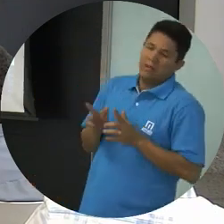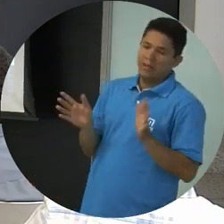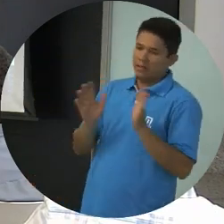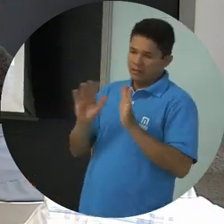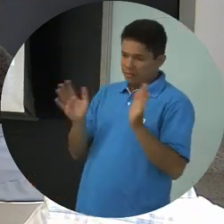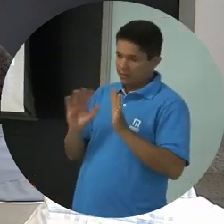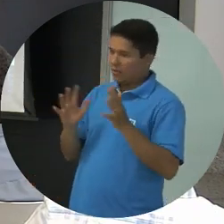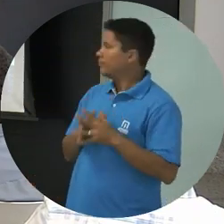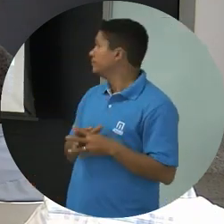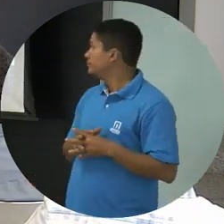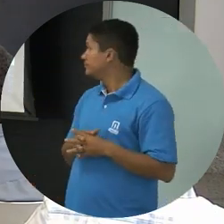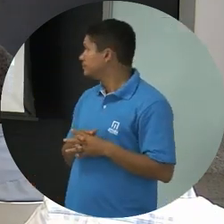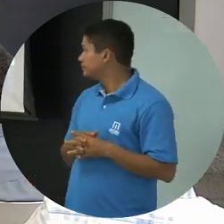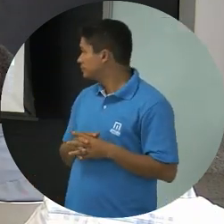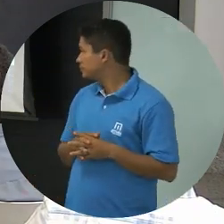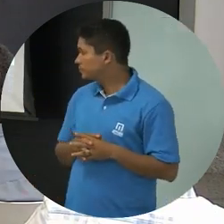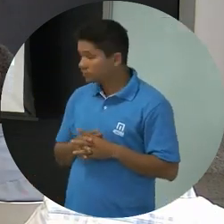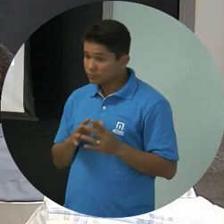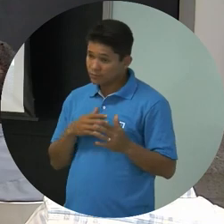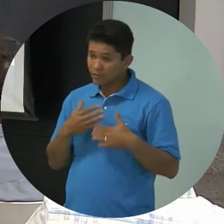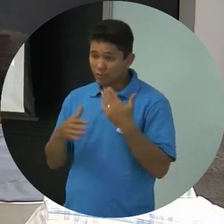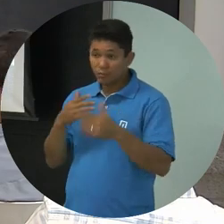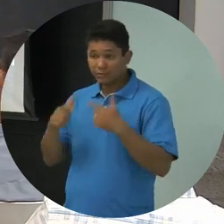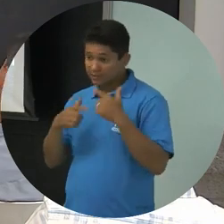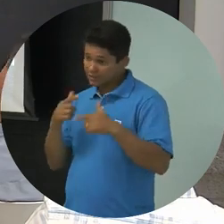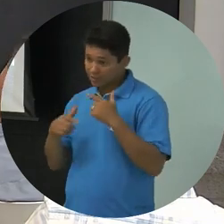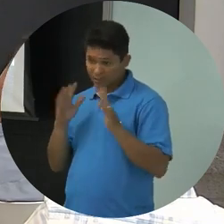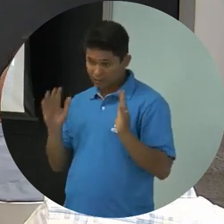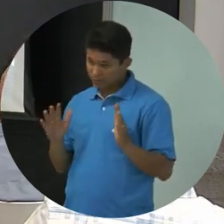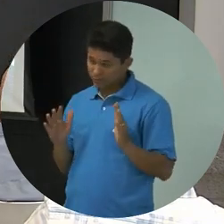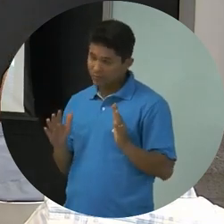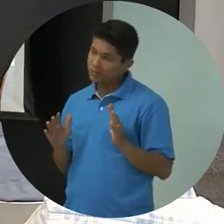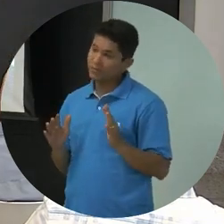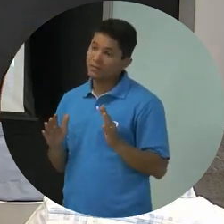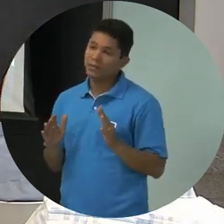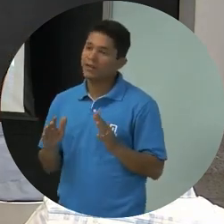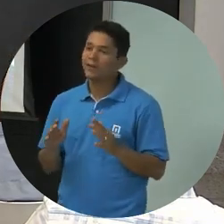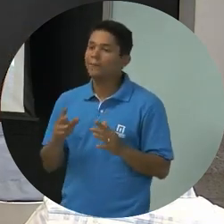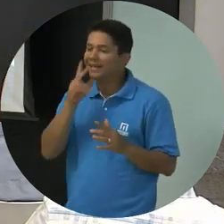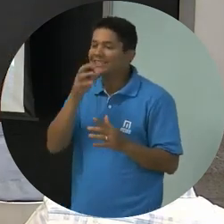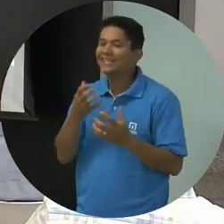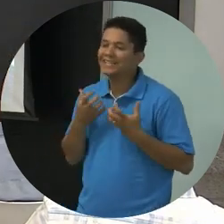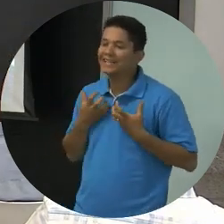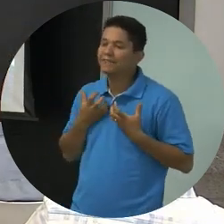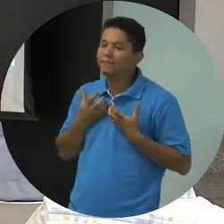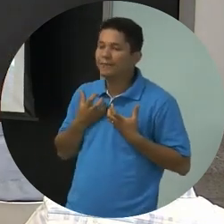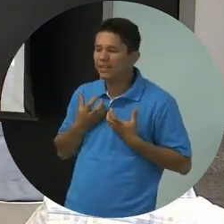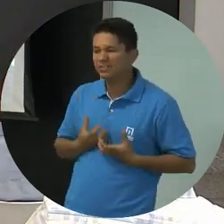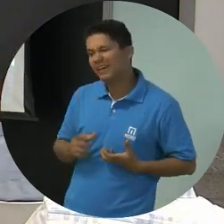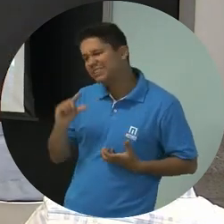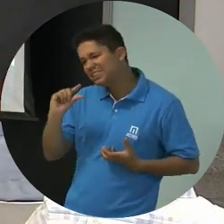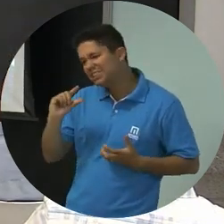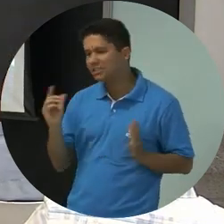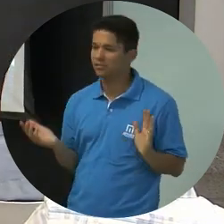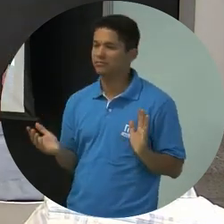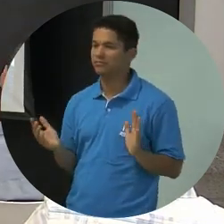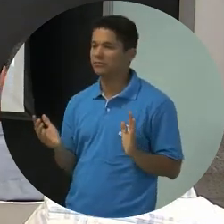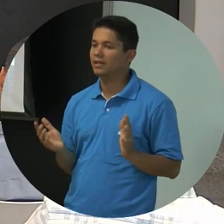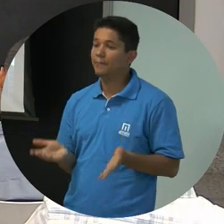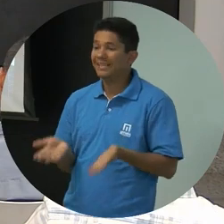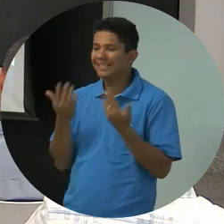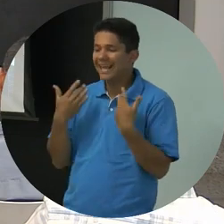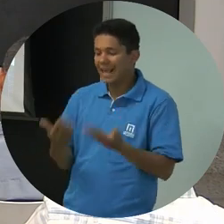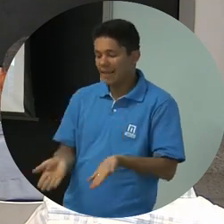afetar o operador durante o processo de trabalho dele. Ou seja, tem menos fadiga, o equipamento é mais leve,